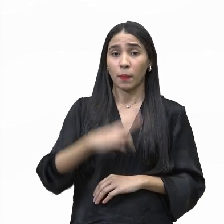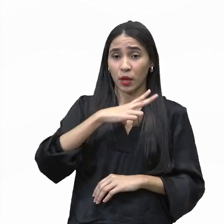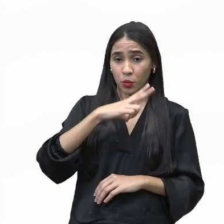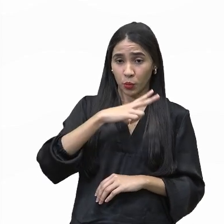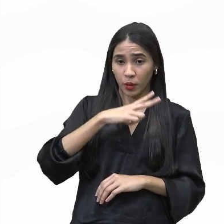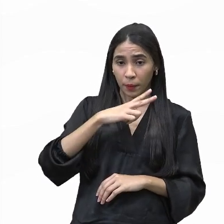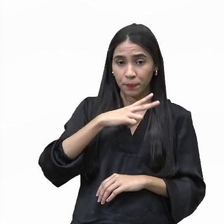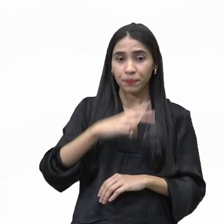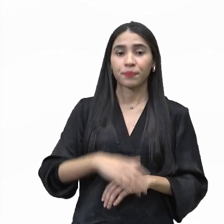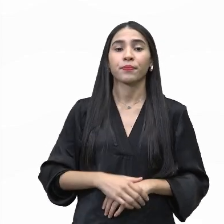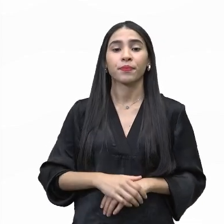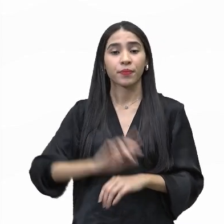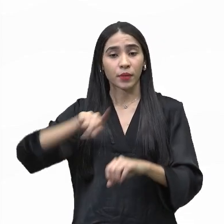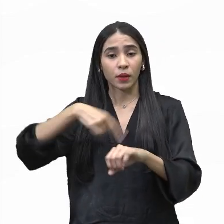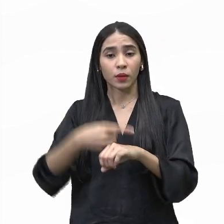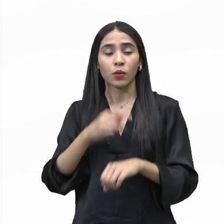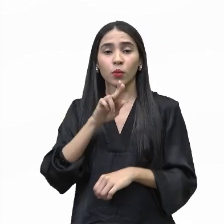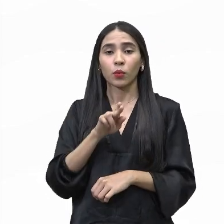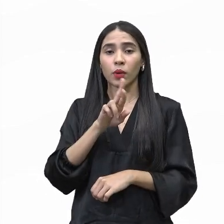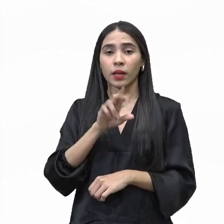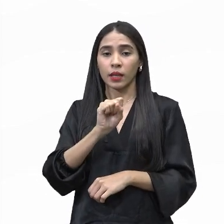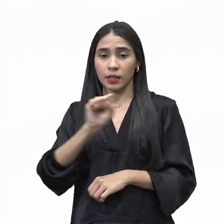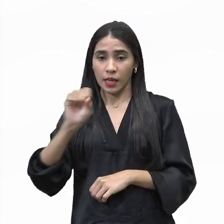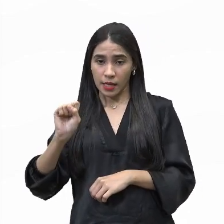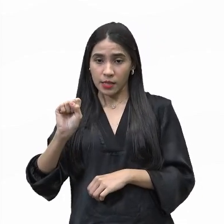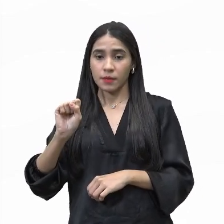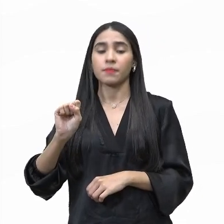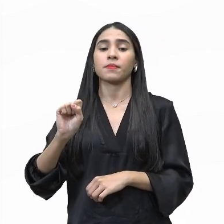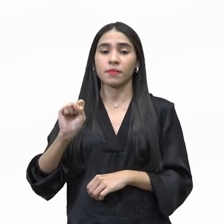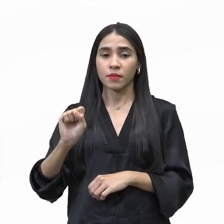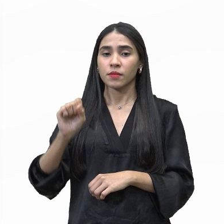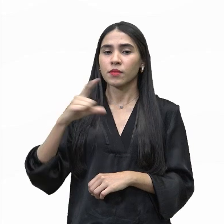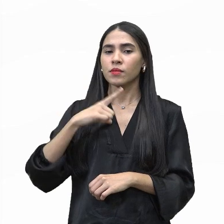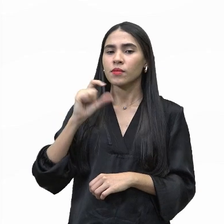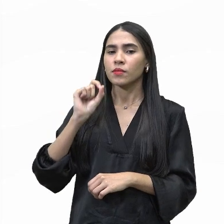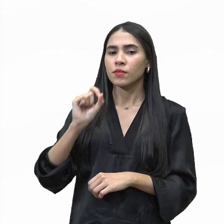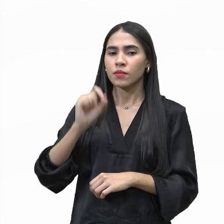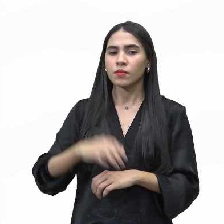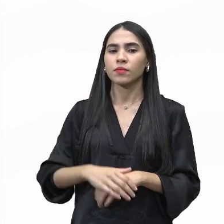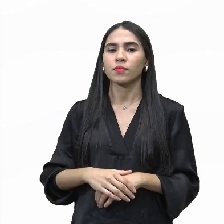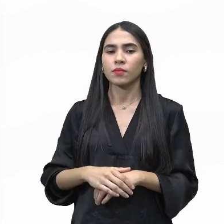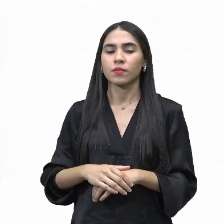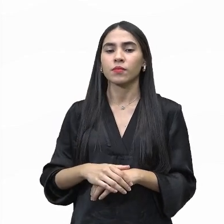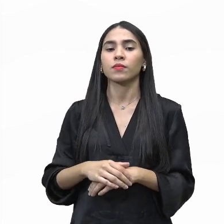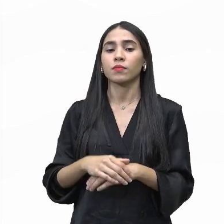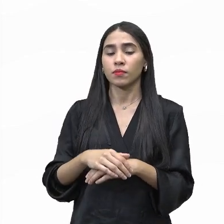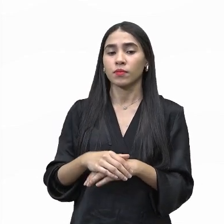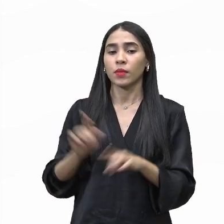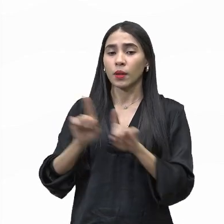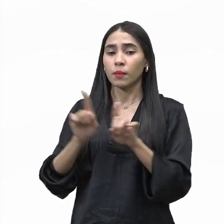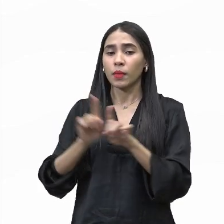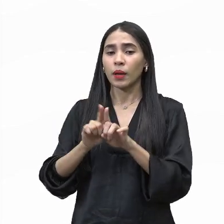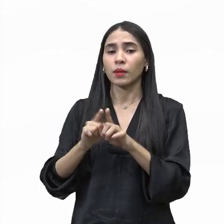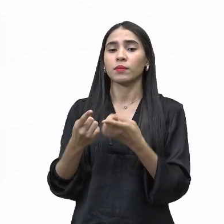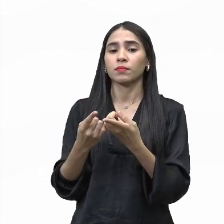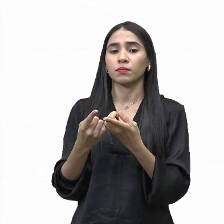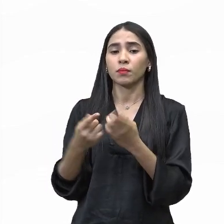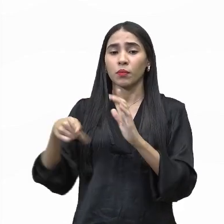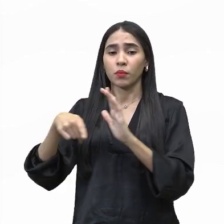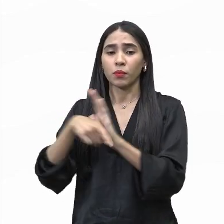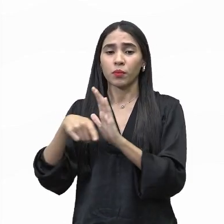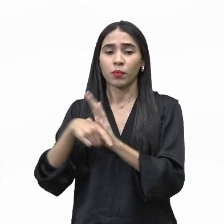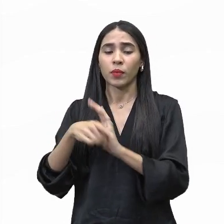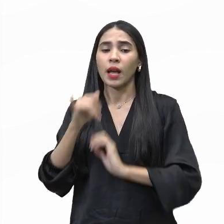privada. E na sociedade socialista planificada, os meios de produção pertenciam,